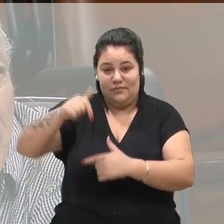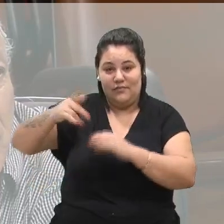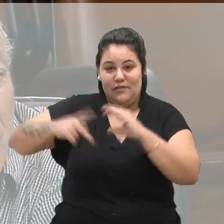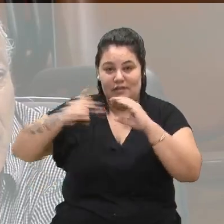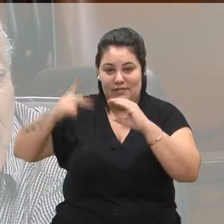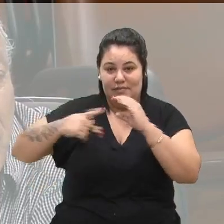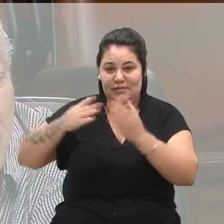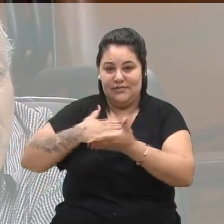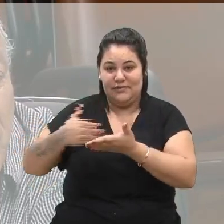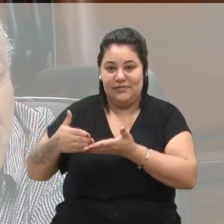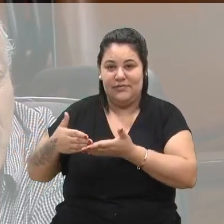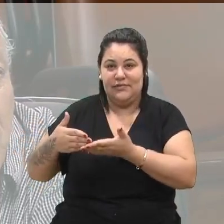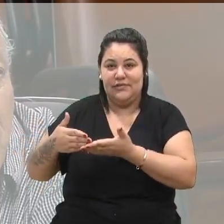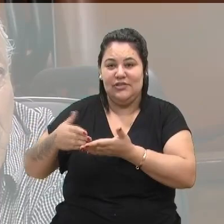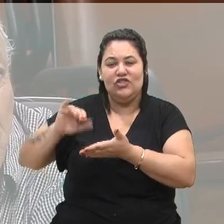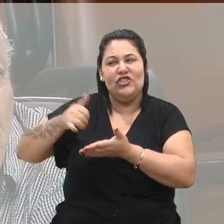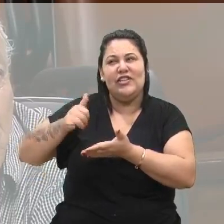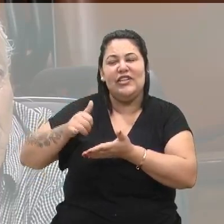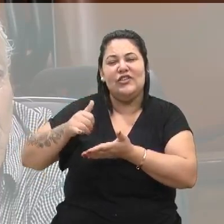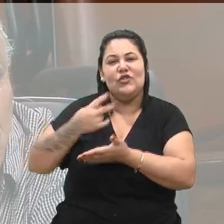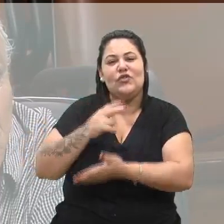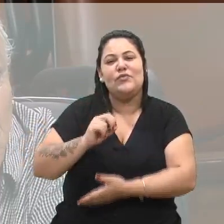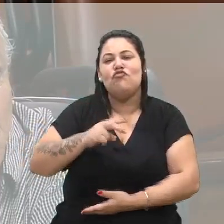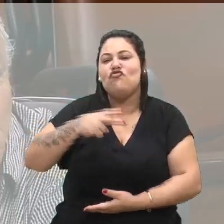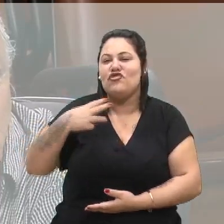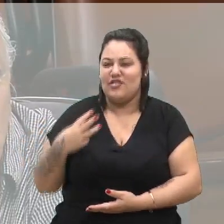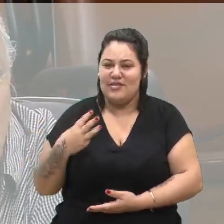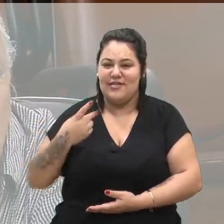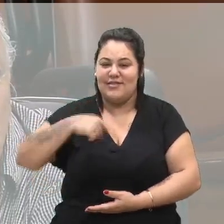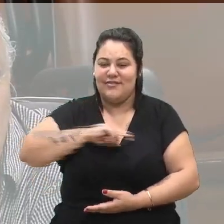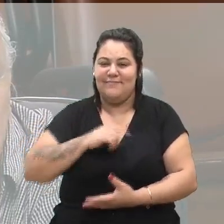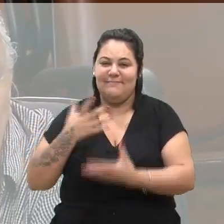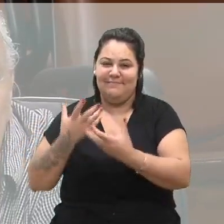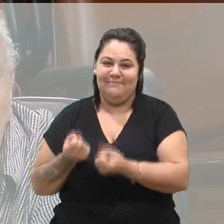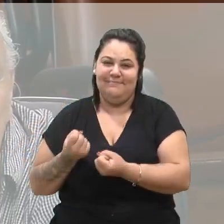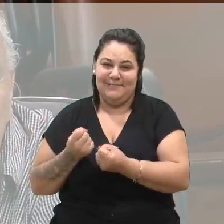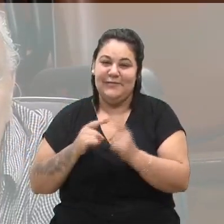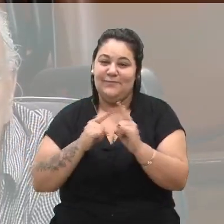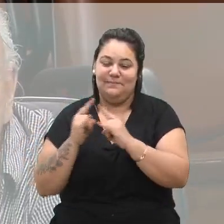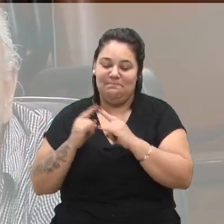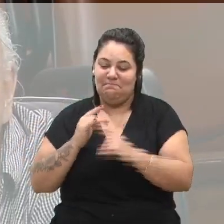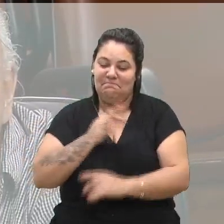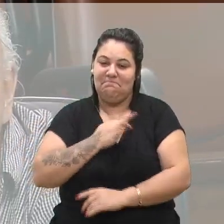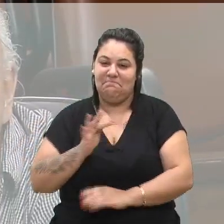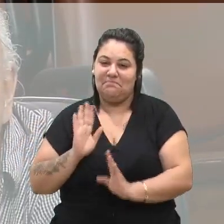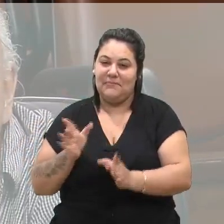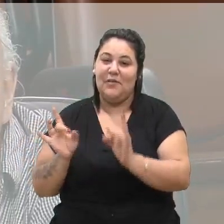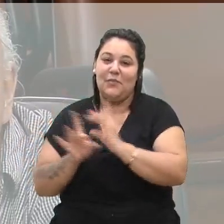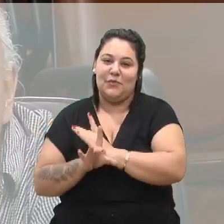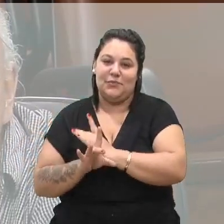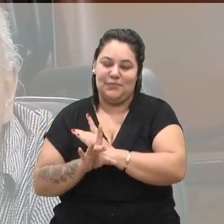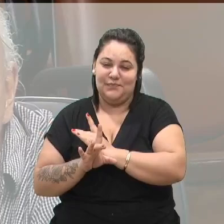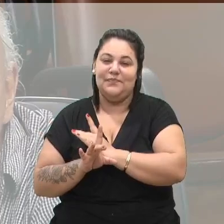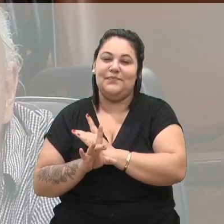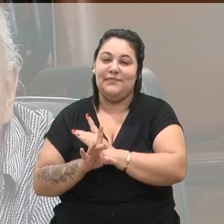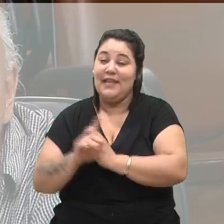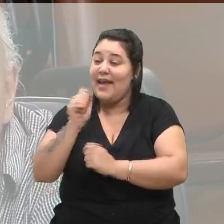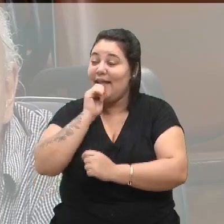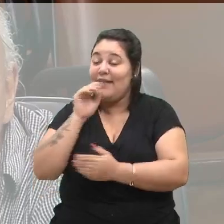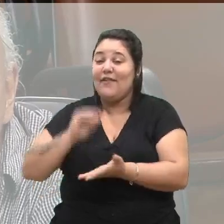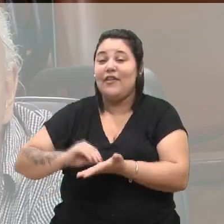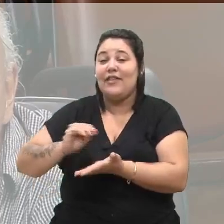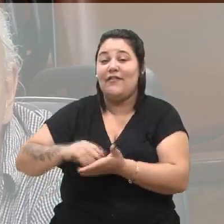Vereadores, em janeiro de 2023, nós abraçamos o Instituto Federal, porque estava pronto e não estava inaugurado, para as crianças,